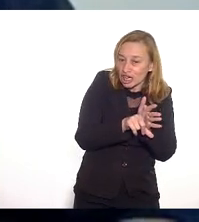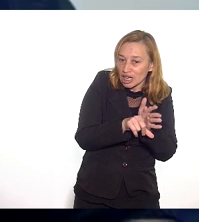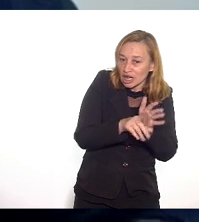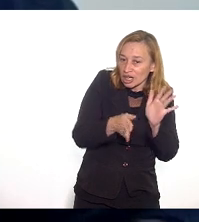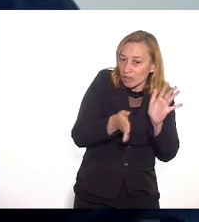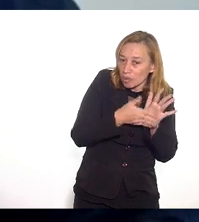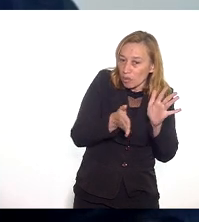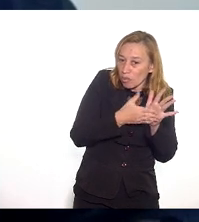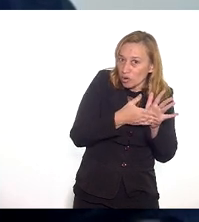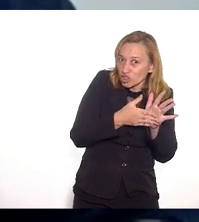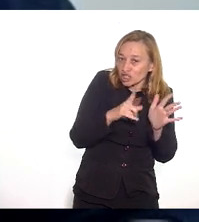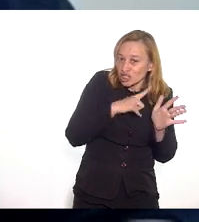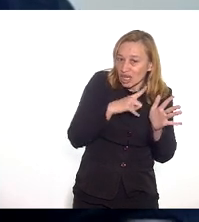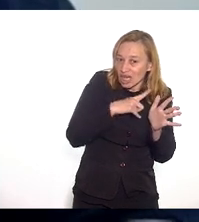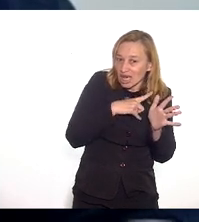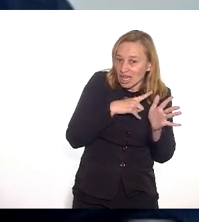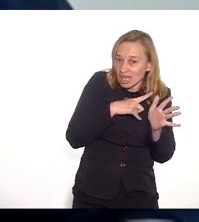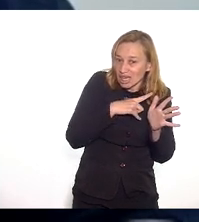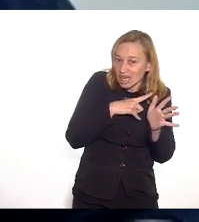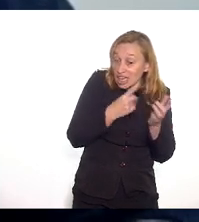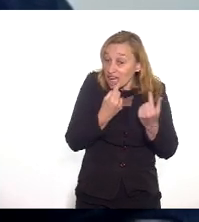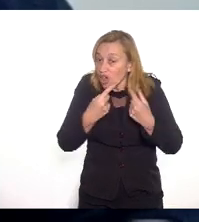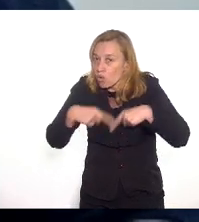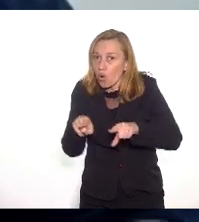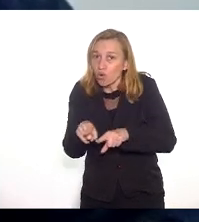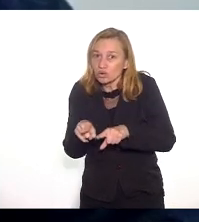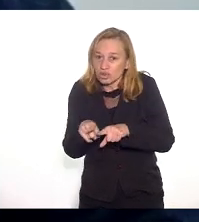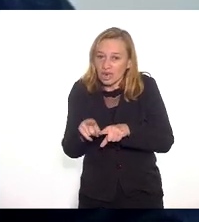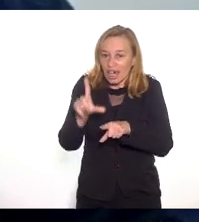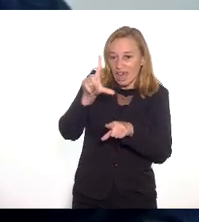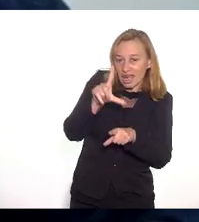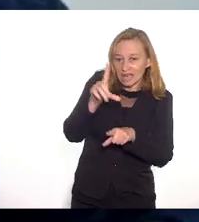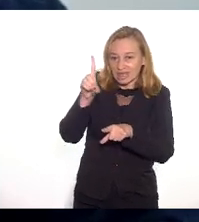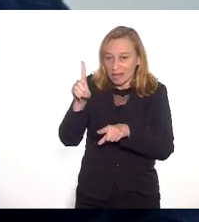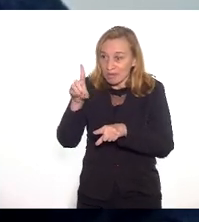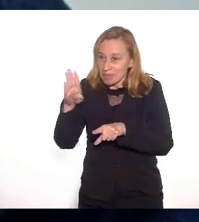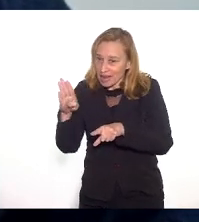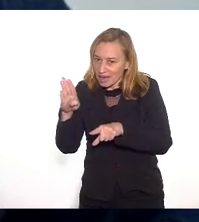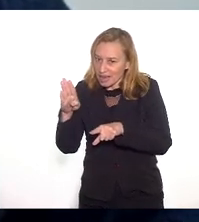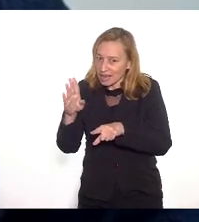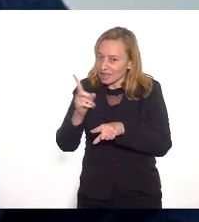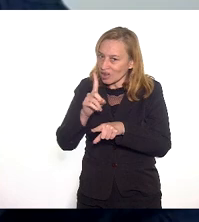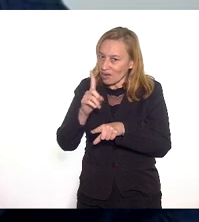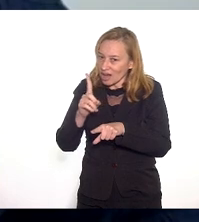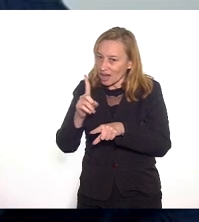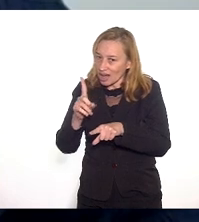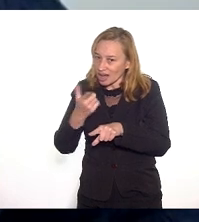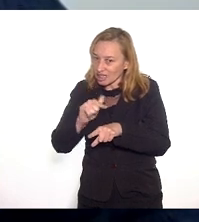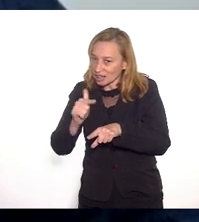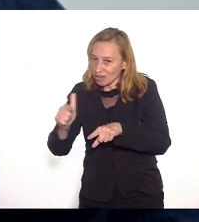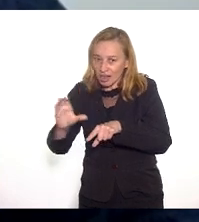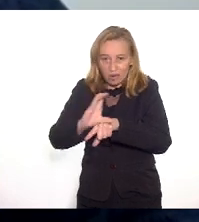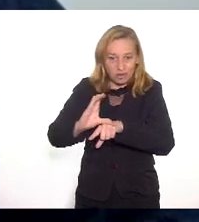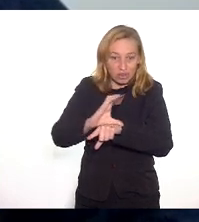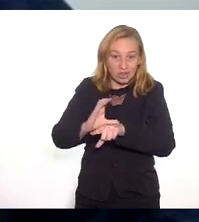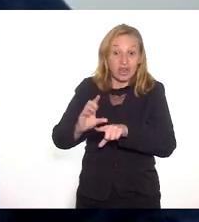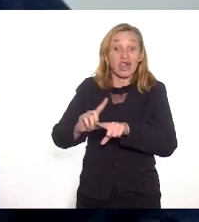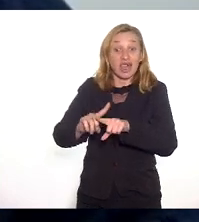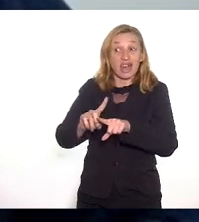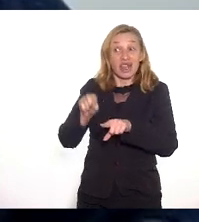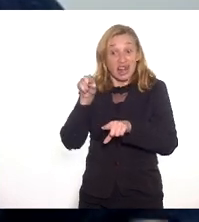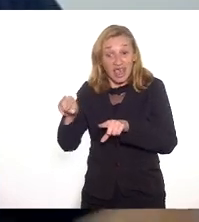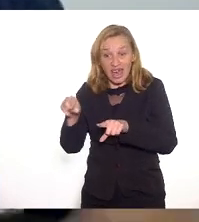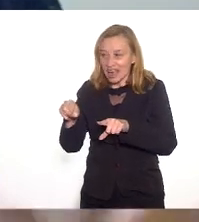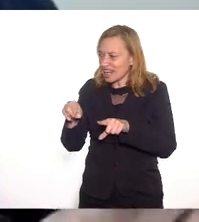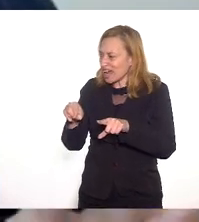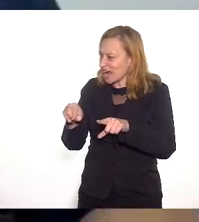propõe algo que, não, que contraria, que colide com a LDB, ele não é inconstitucional, ele é ilegal.